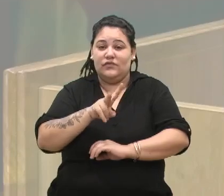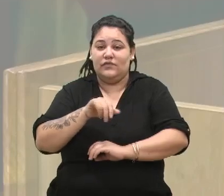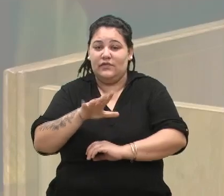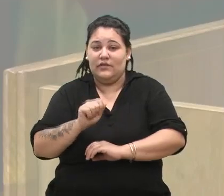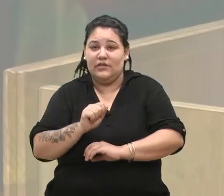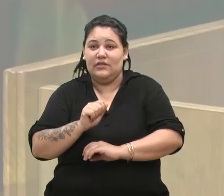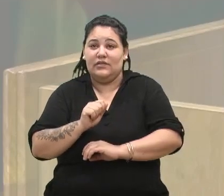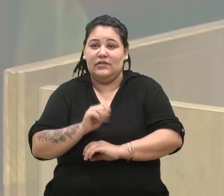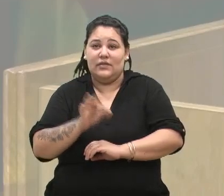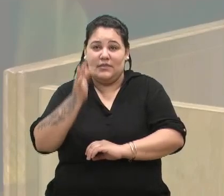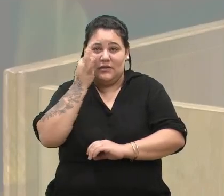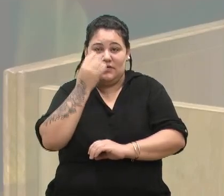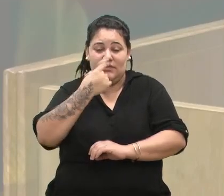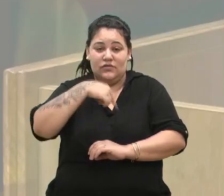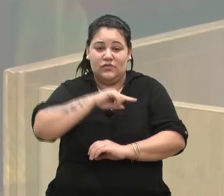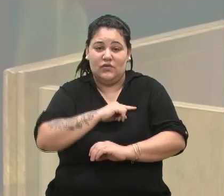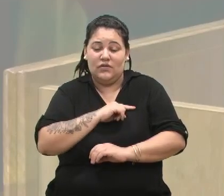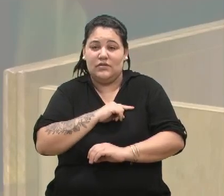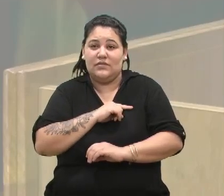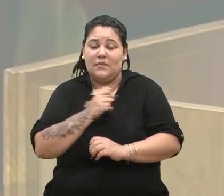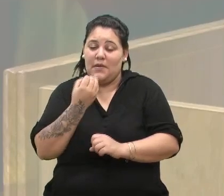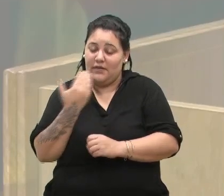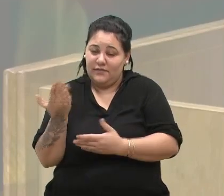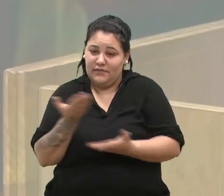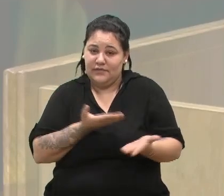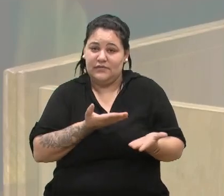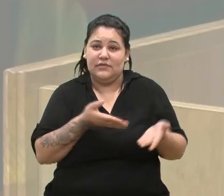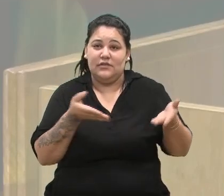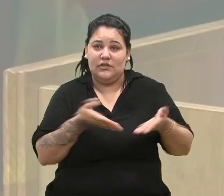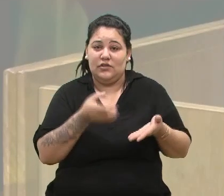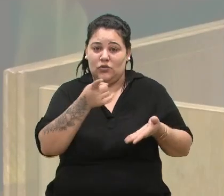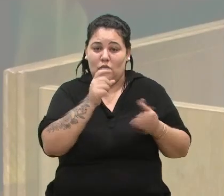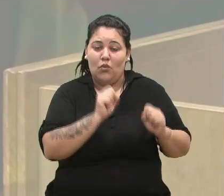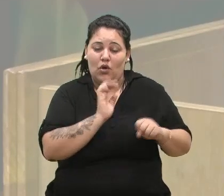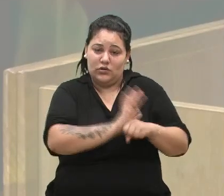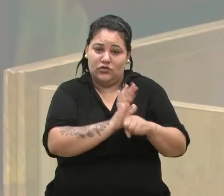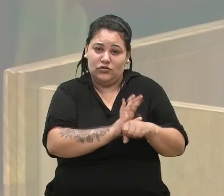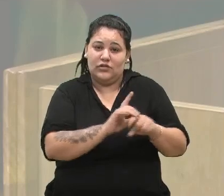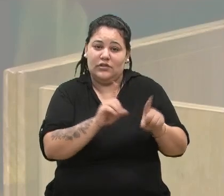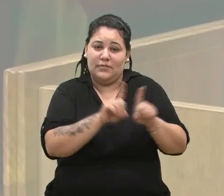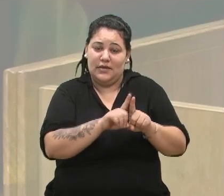Seja bem-vindo, Fábio, né, e que tu possa nos auxiliar a trazer essa tua